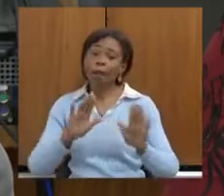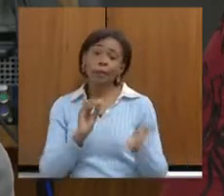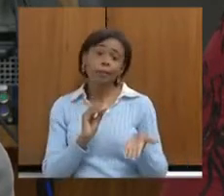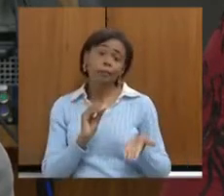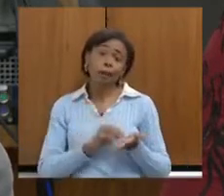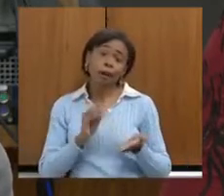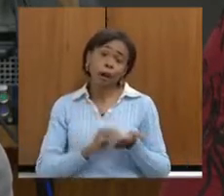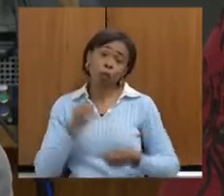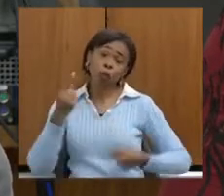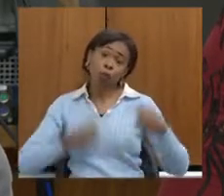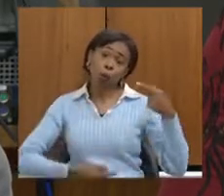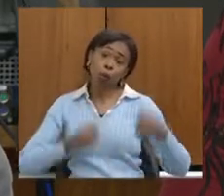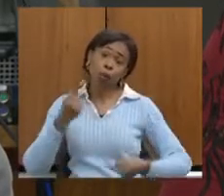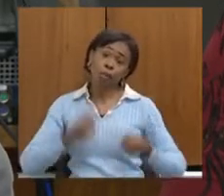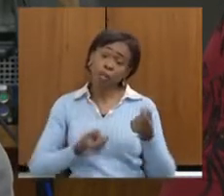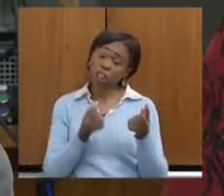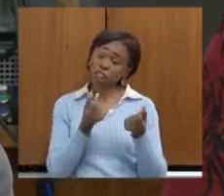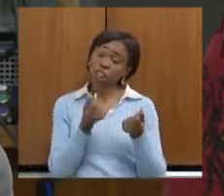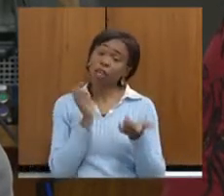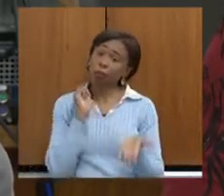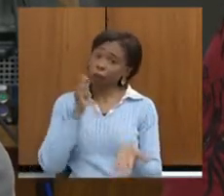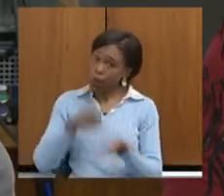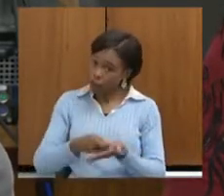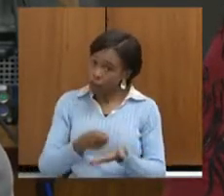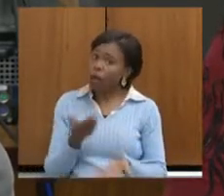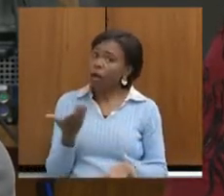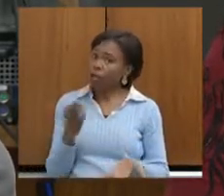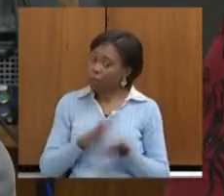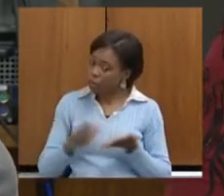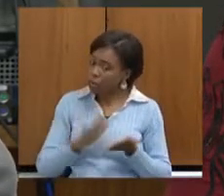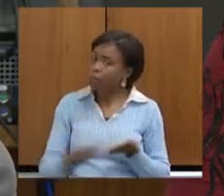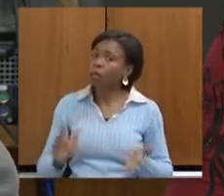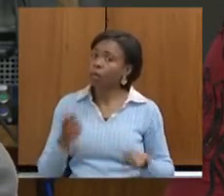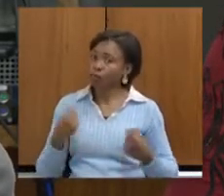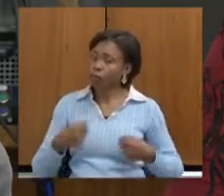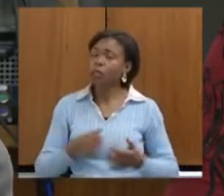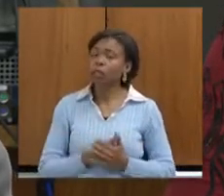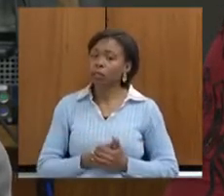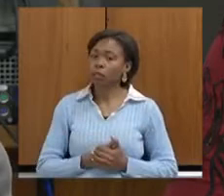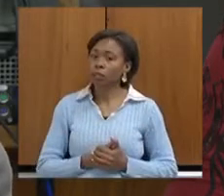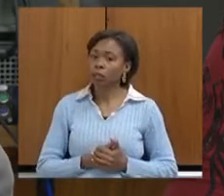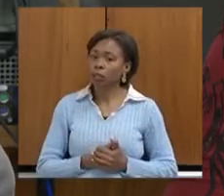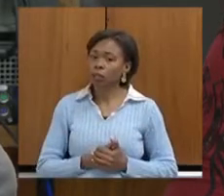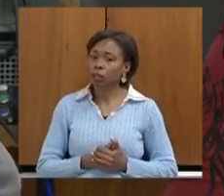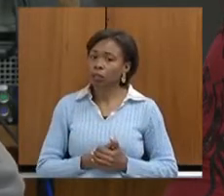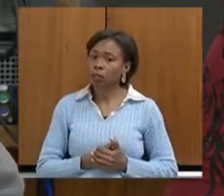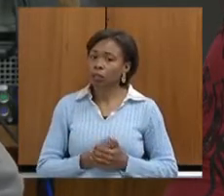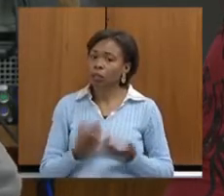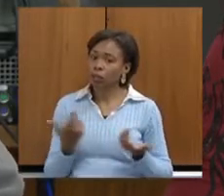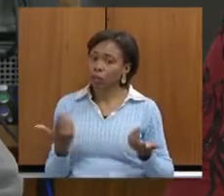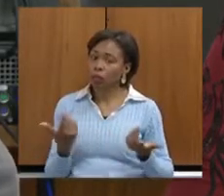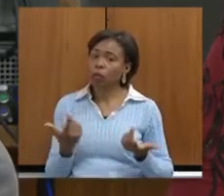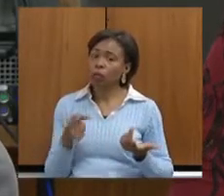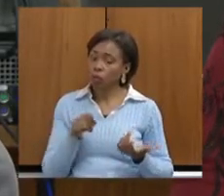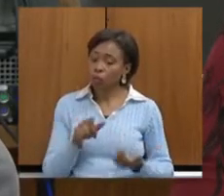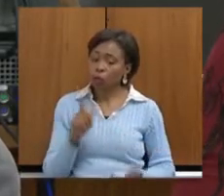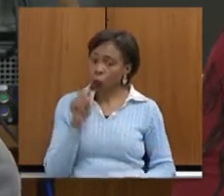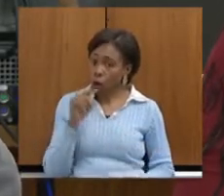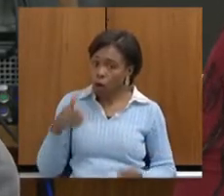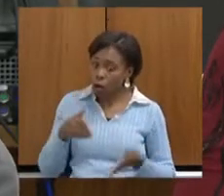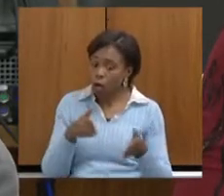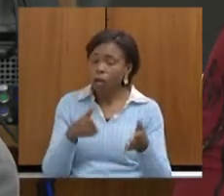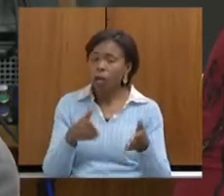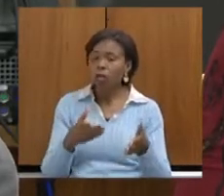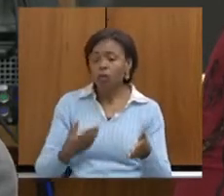doce Vivo tem né O que não tem é vontade por isso não quer gastar dinheiro